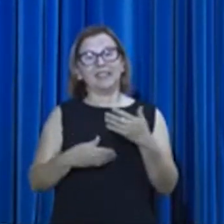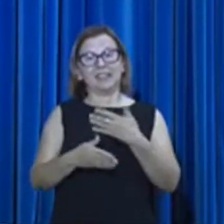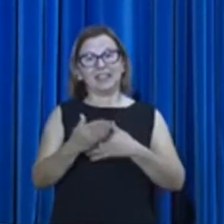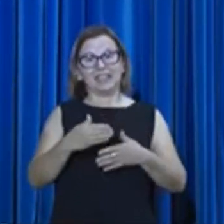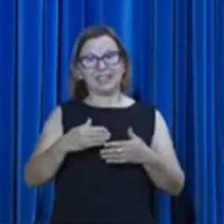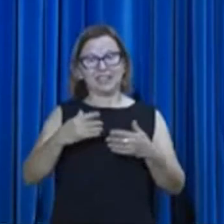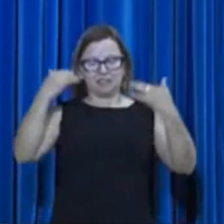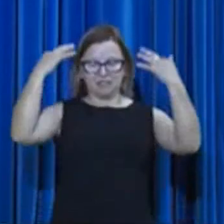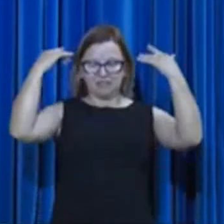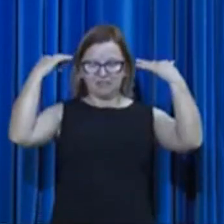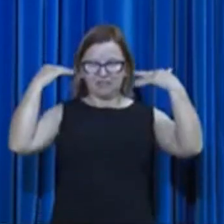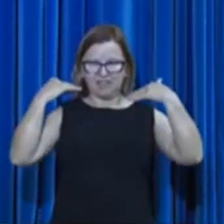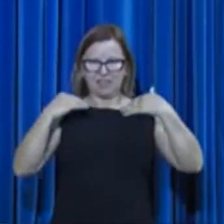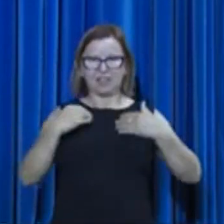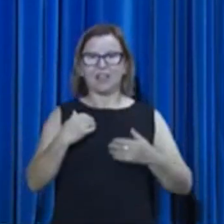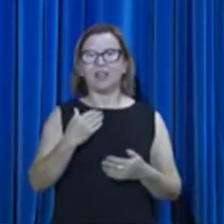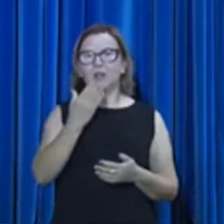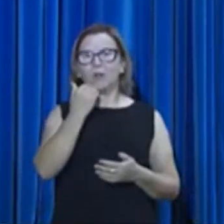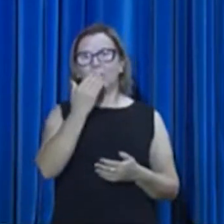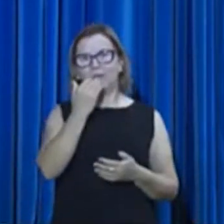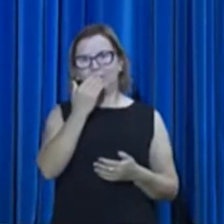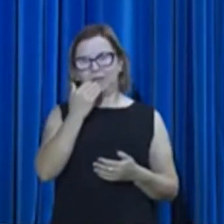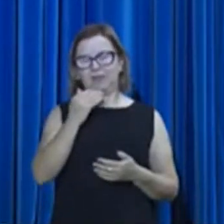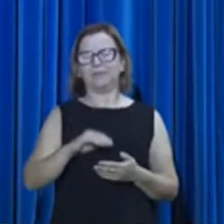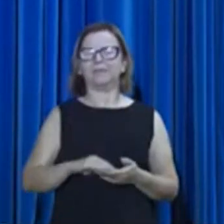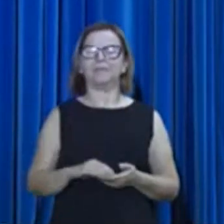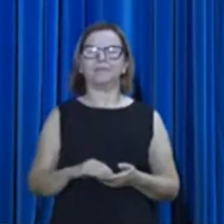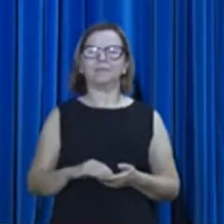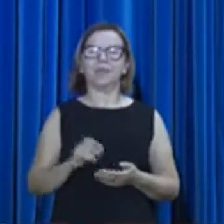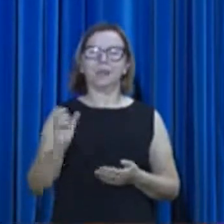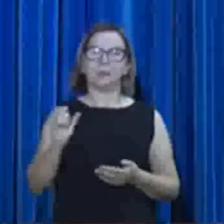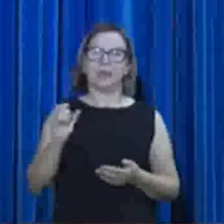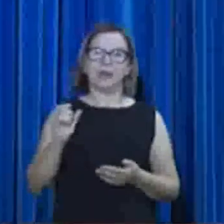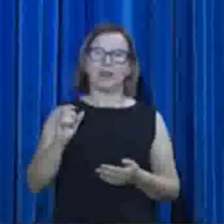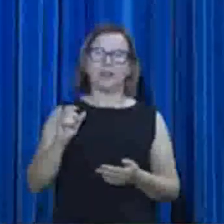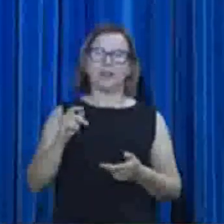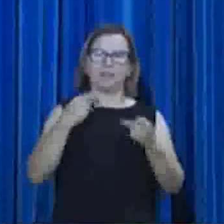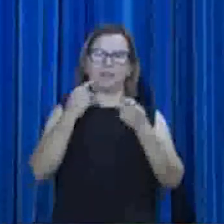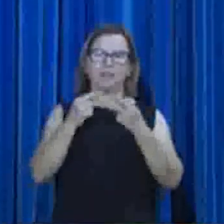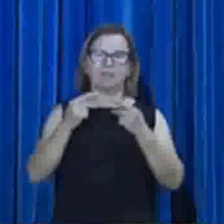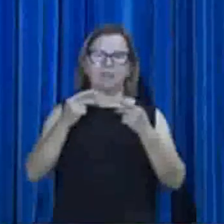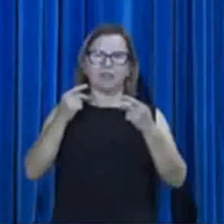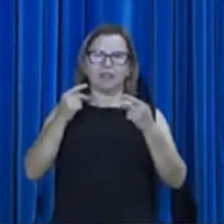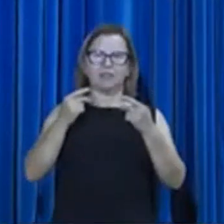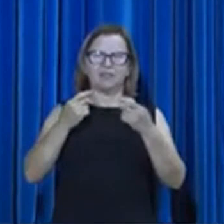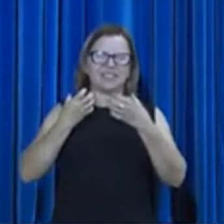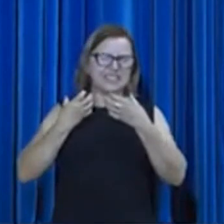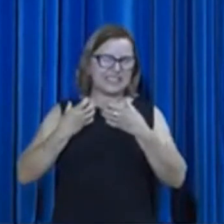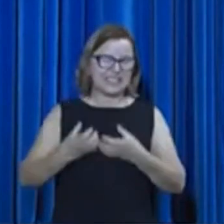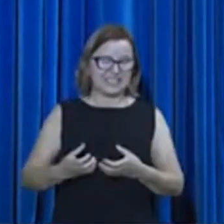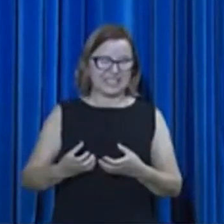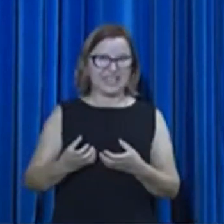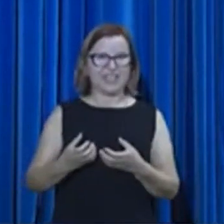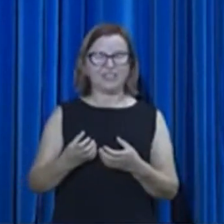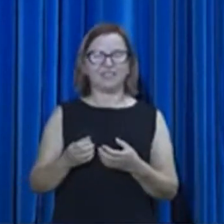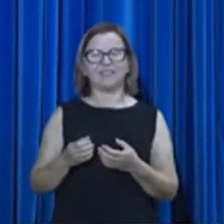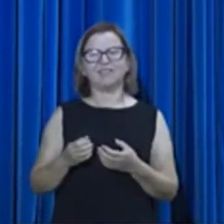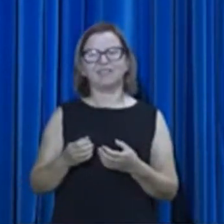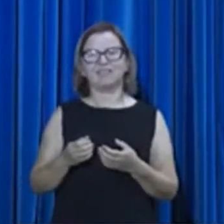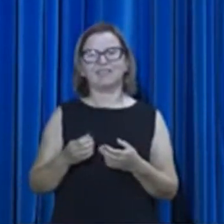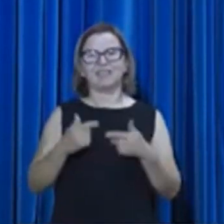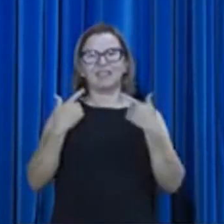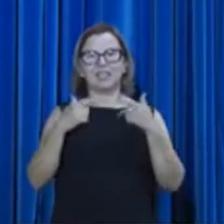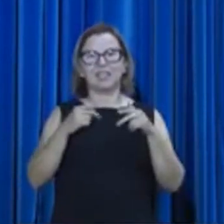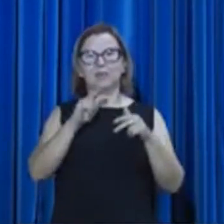versículo 17 e 19. A palavra usada para fadiga no hebraico é itzabon,